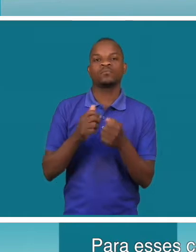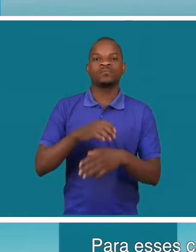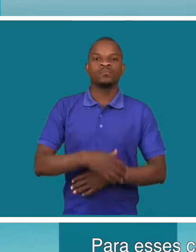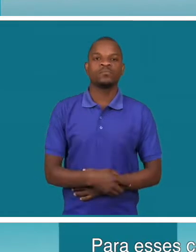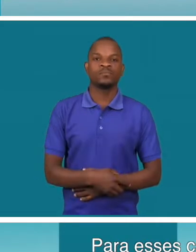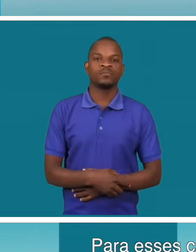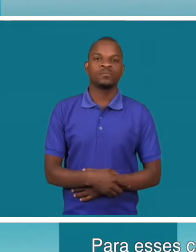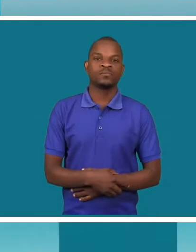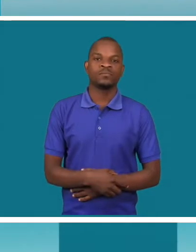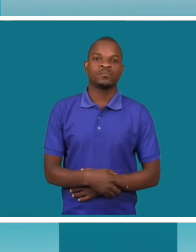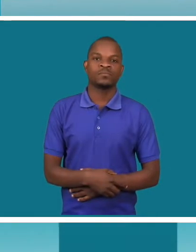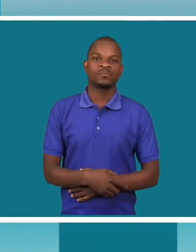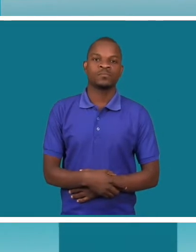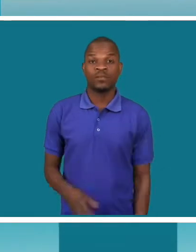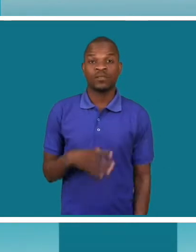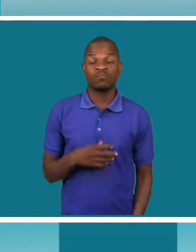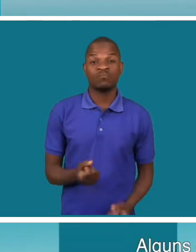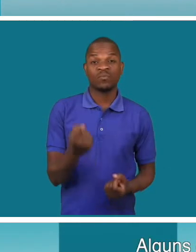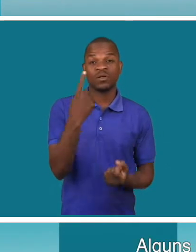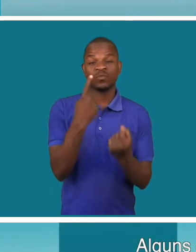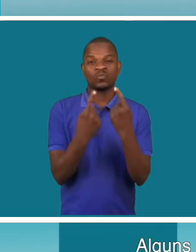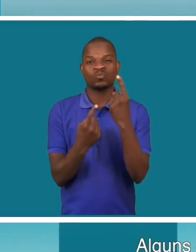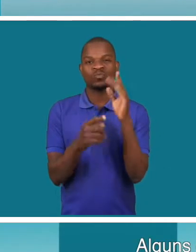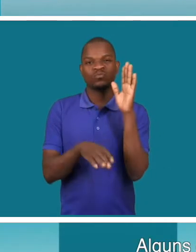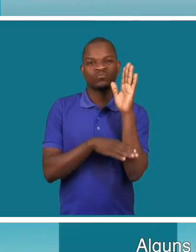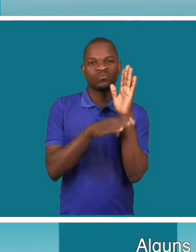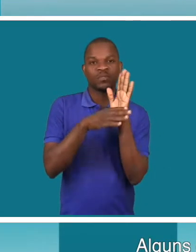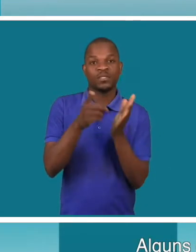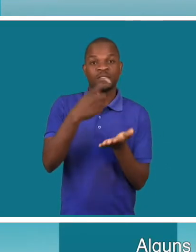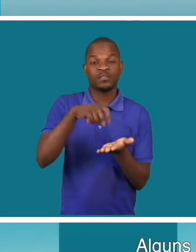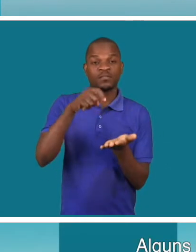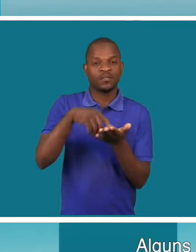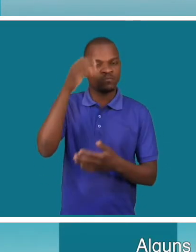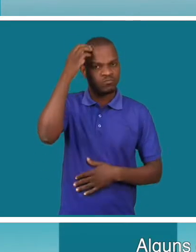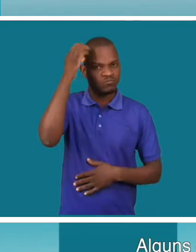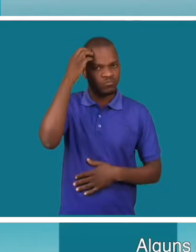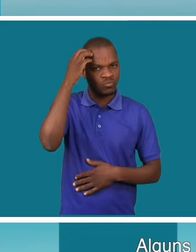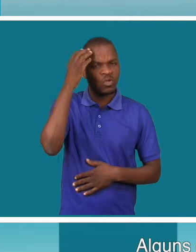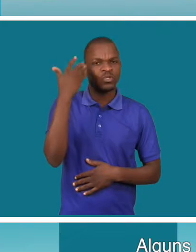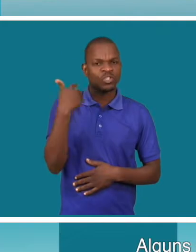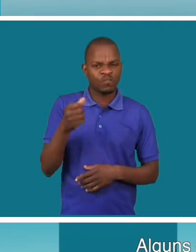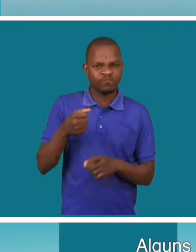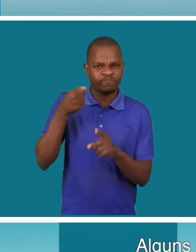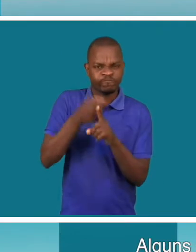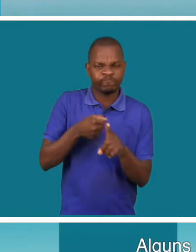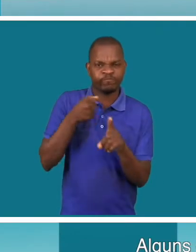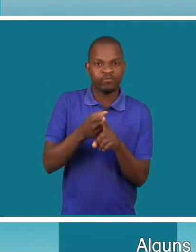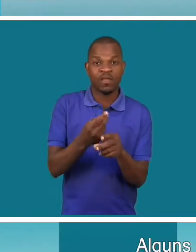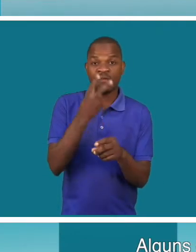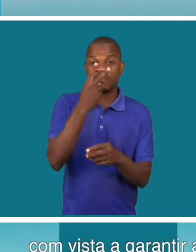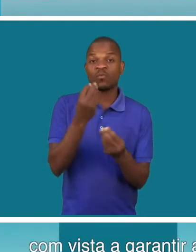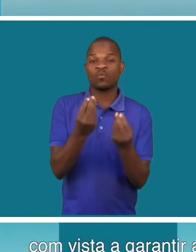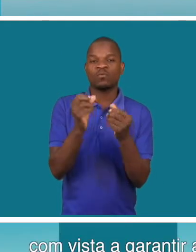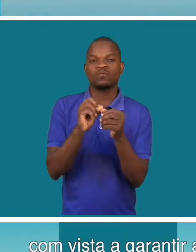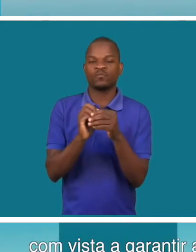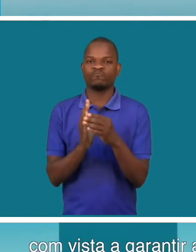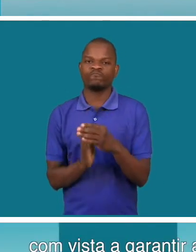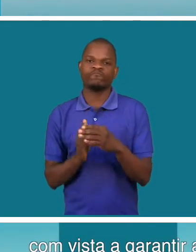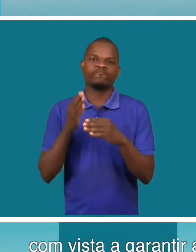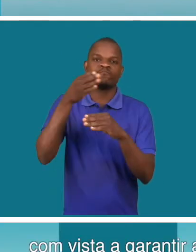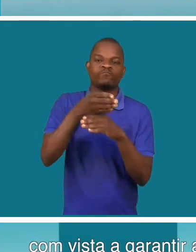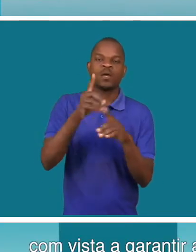caso o proprietário não seja um local alguns edifícios da cidade de maputo e já trabalha na busca de soluções por